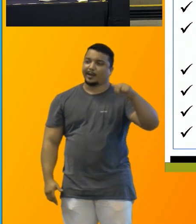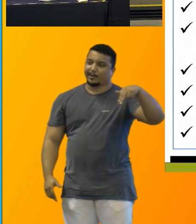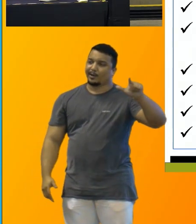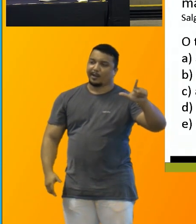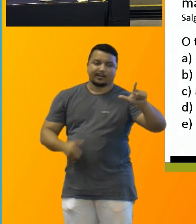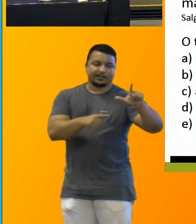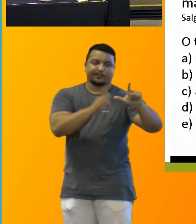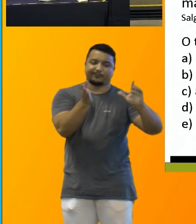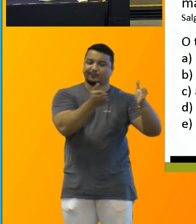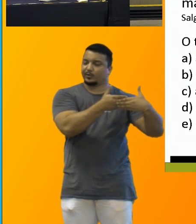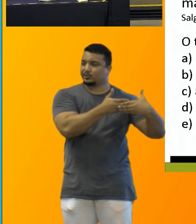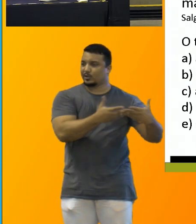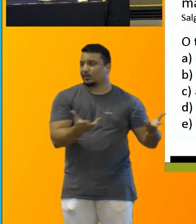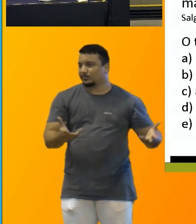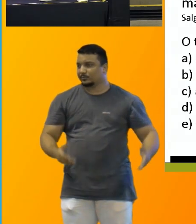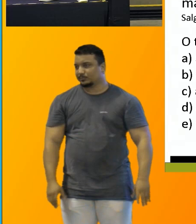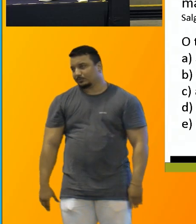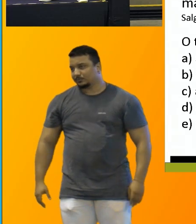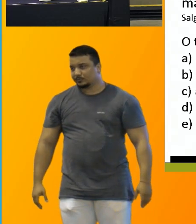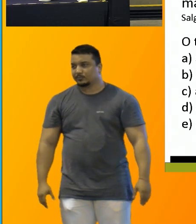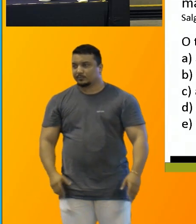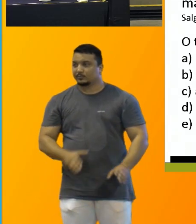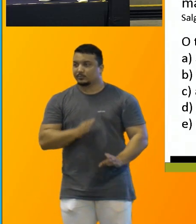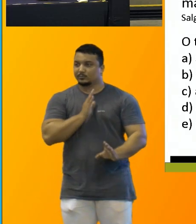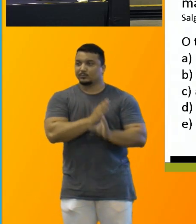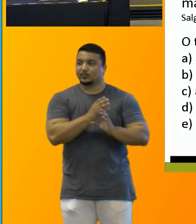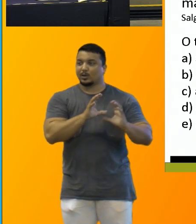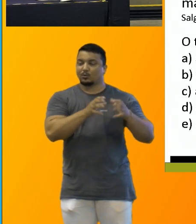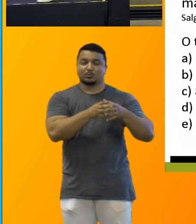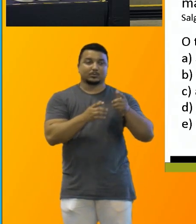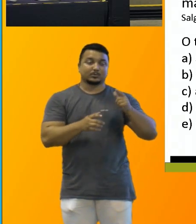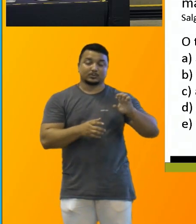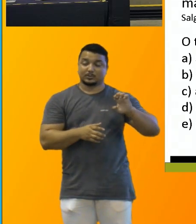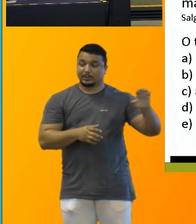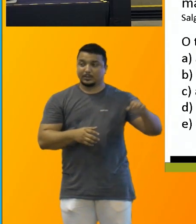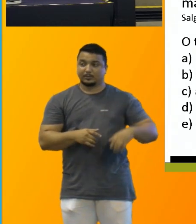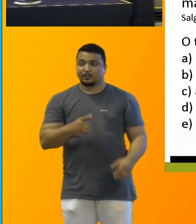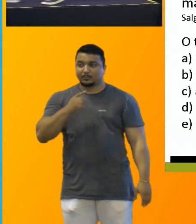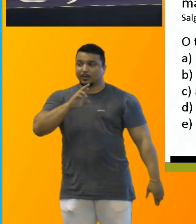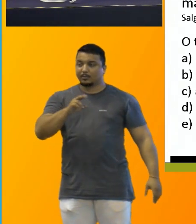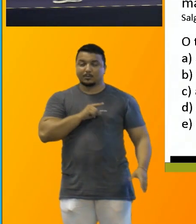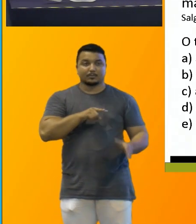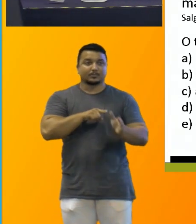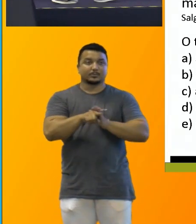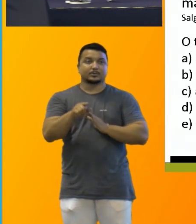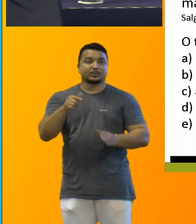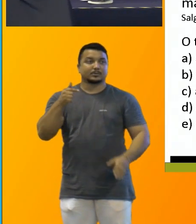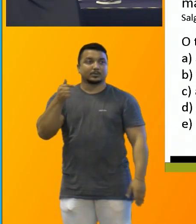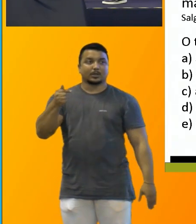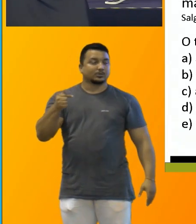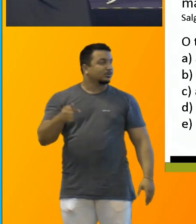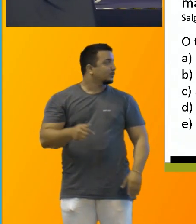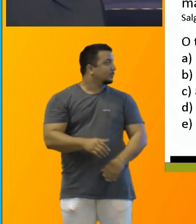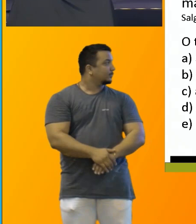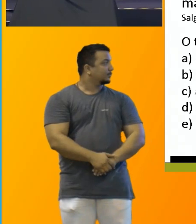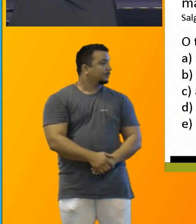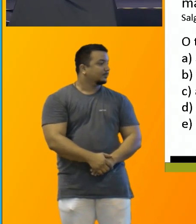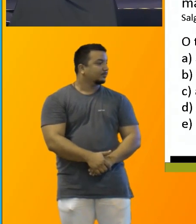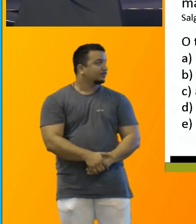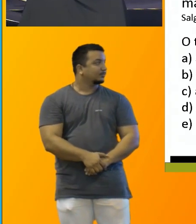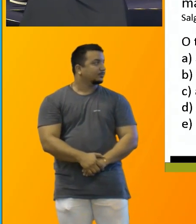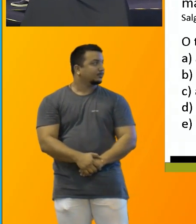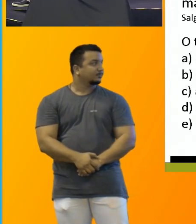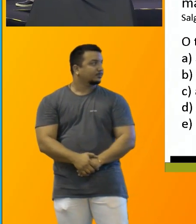ANL. E aí você tem a questão de número 7. Nós já estamos caminhando para a nossa reta final, hein?